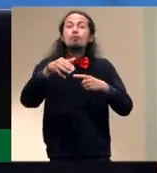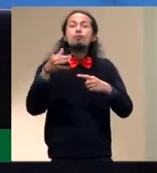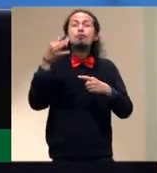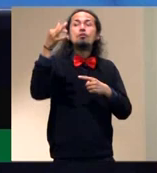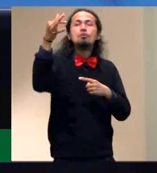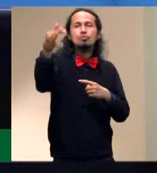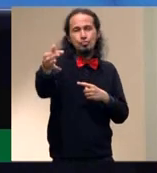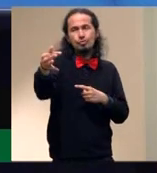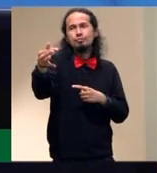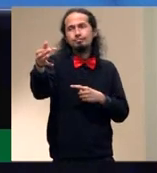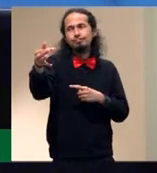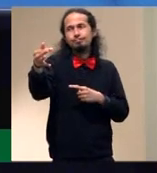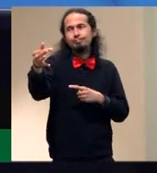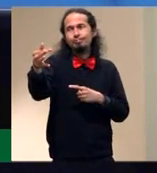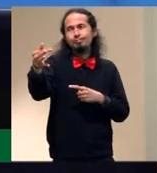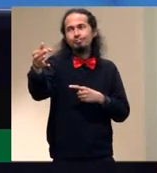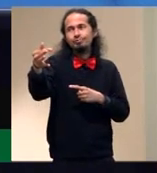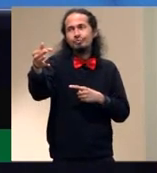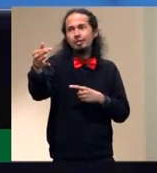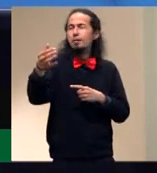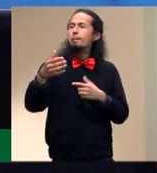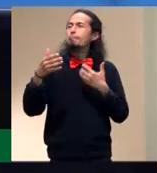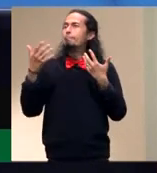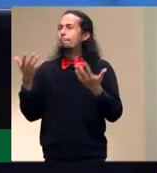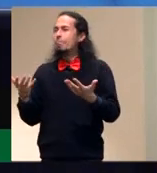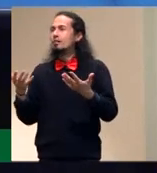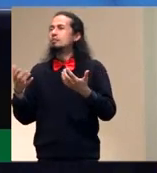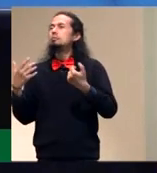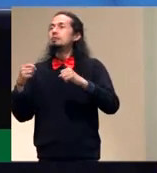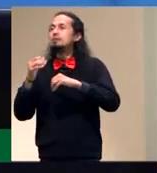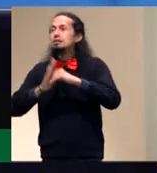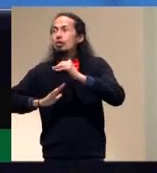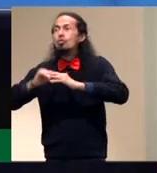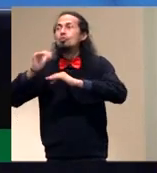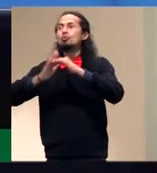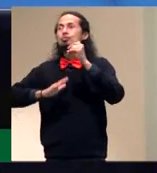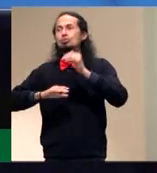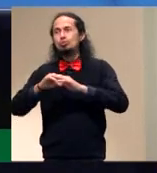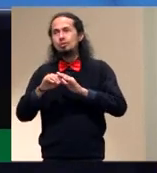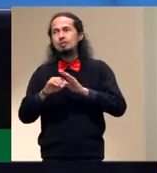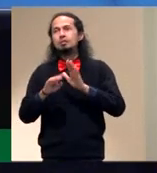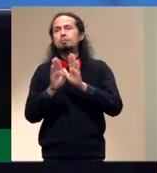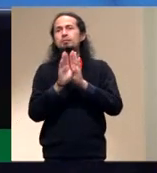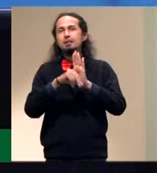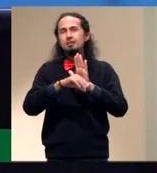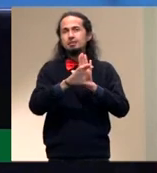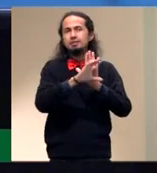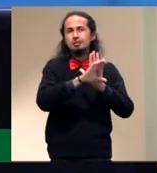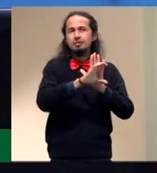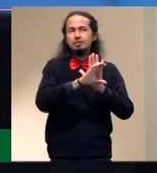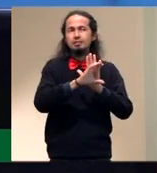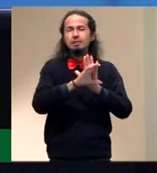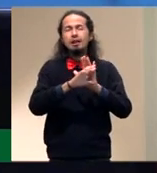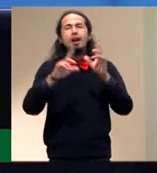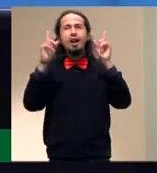base nacional comum curricular para a educação infantil, ela está longe de ser consensual.